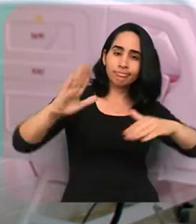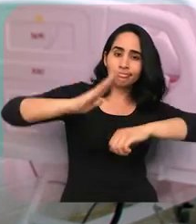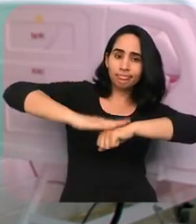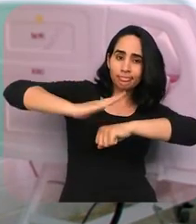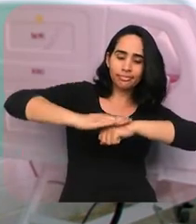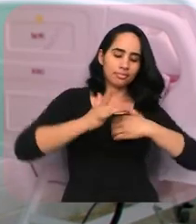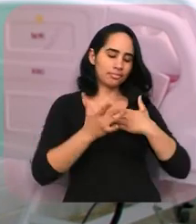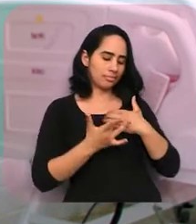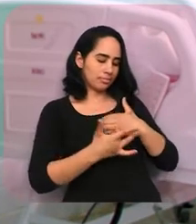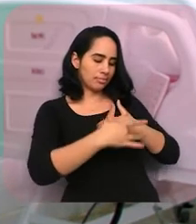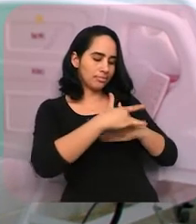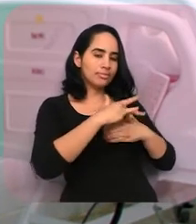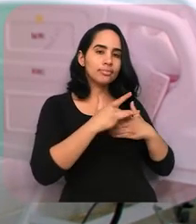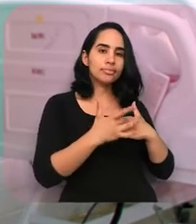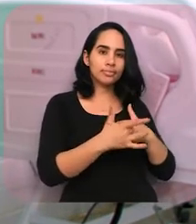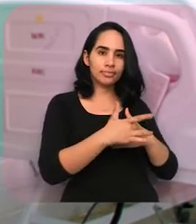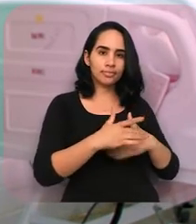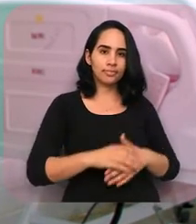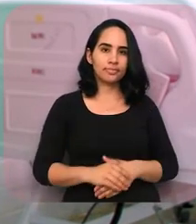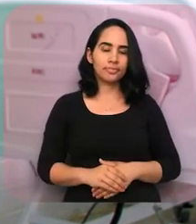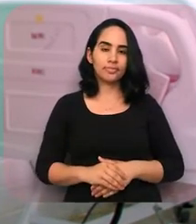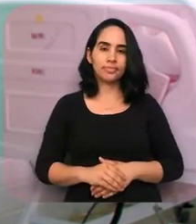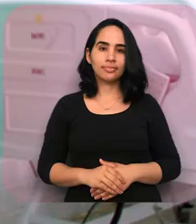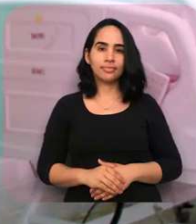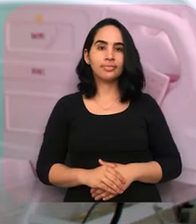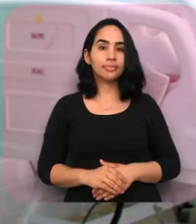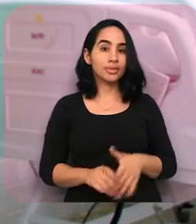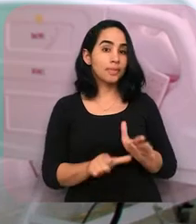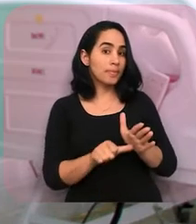você pode realizar o autoexame nas suas mamas. Então,